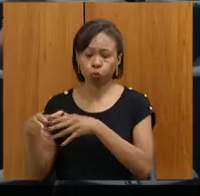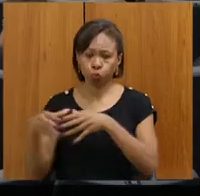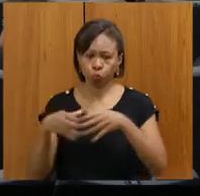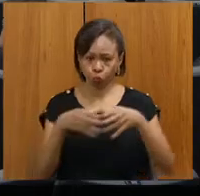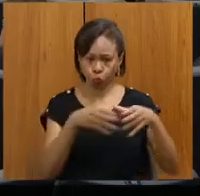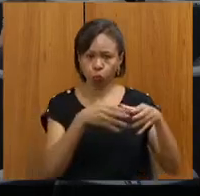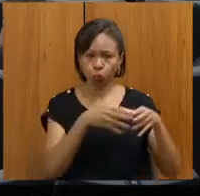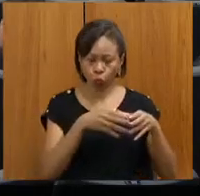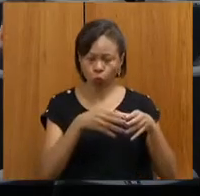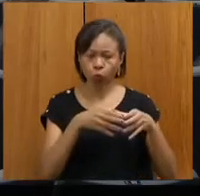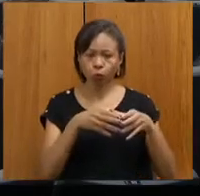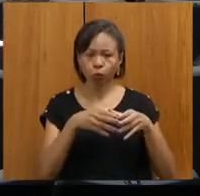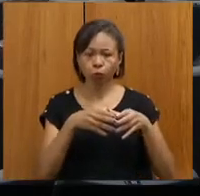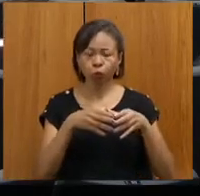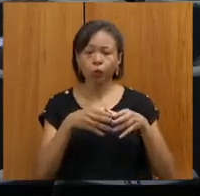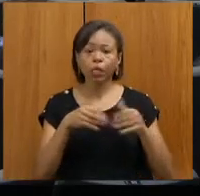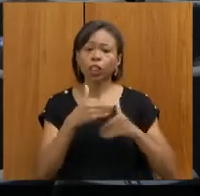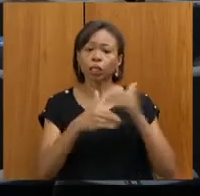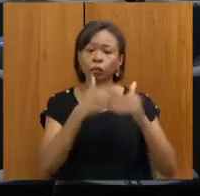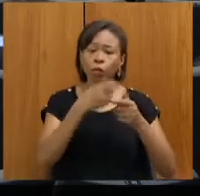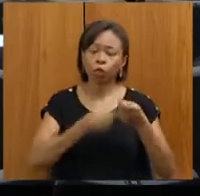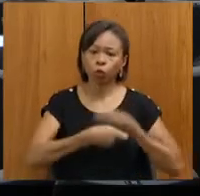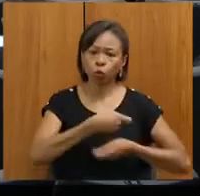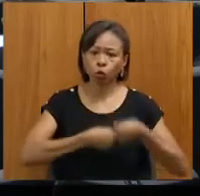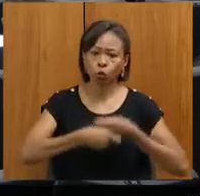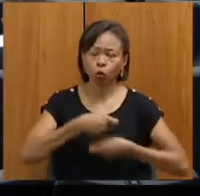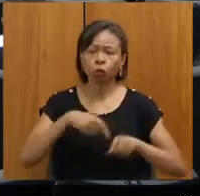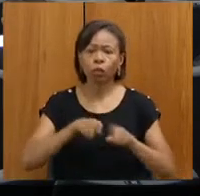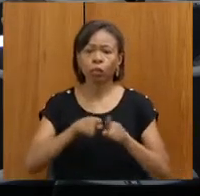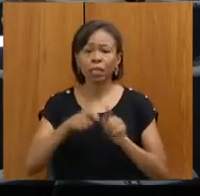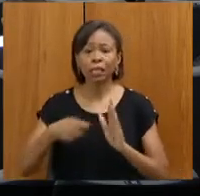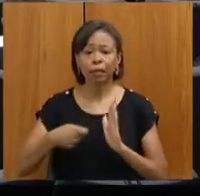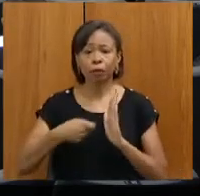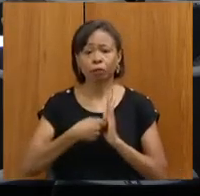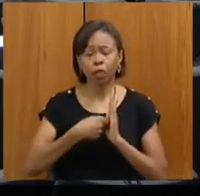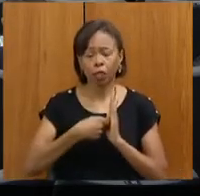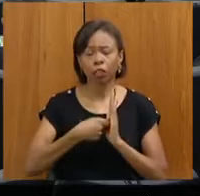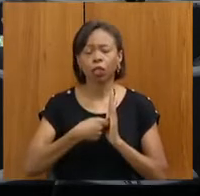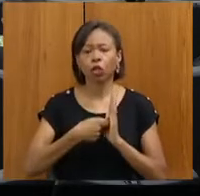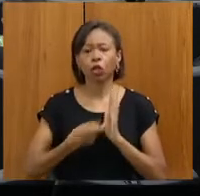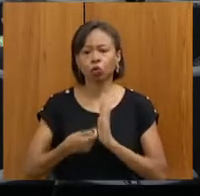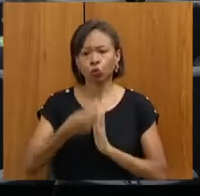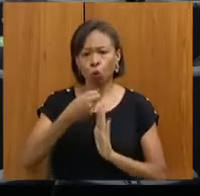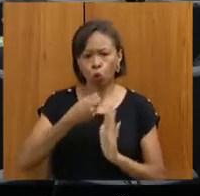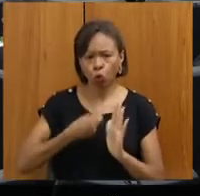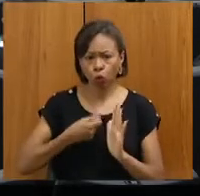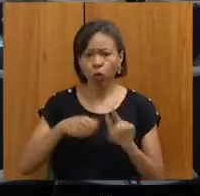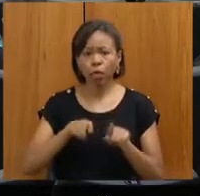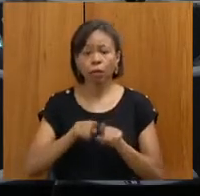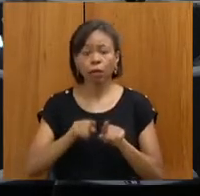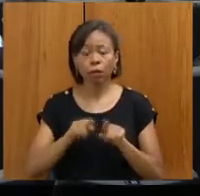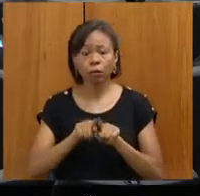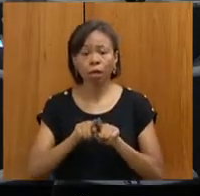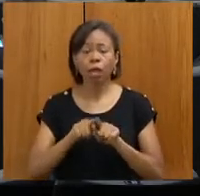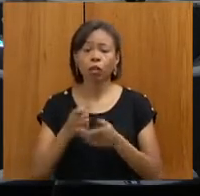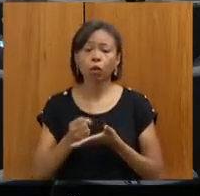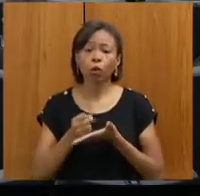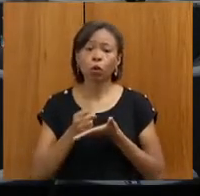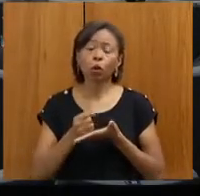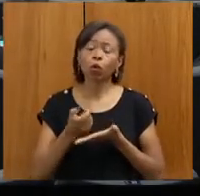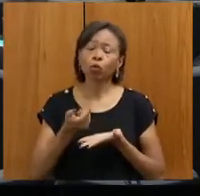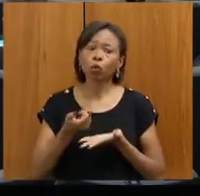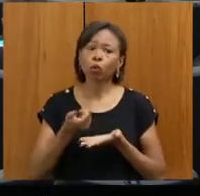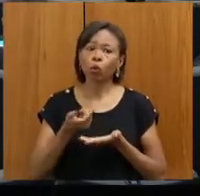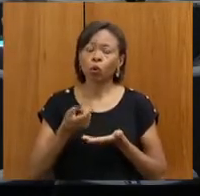o desenvolvimento econômico e de Defesa do Consumidor e do contribuinte da 3ª sessão Legislativa